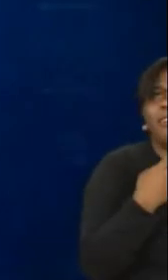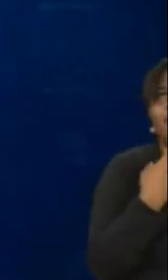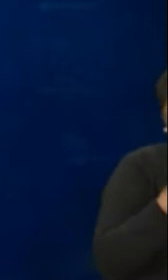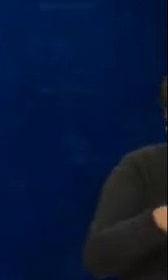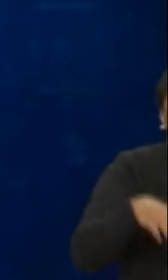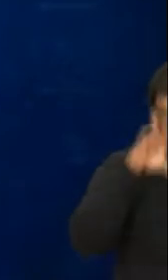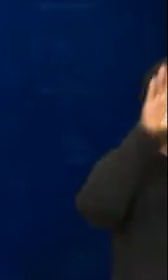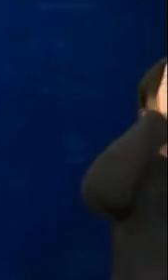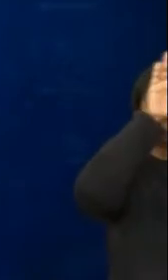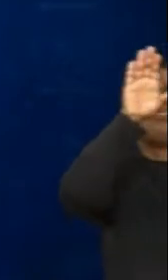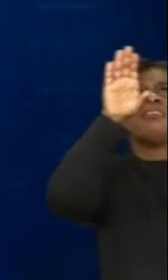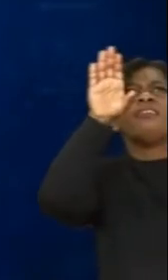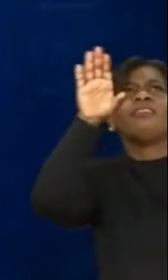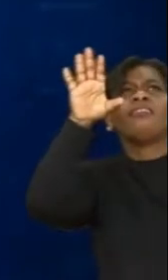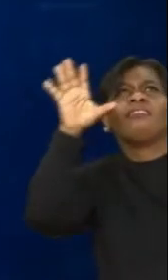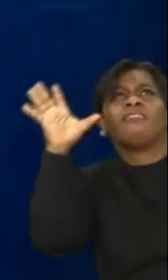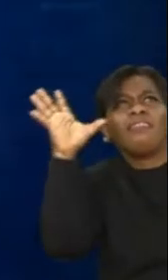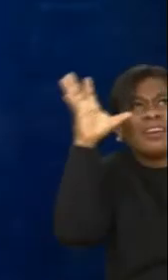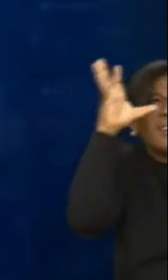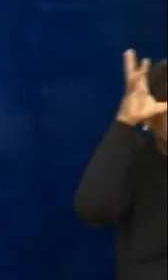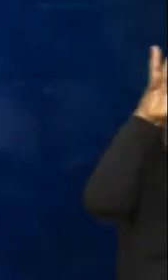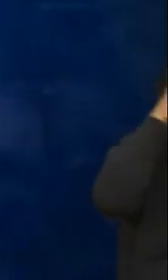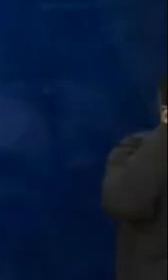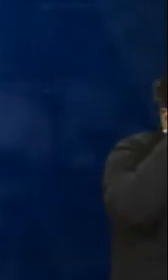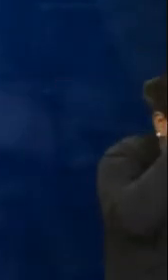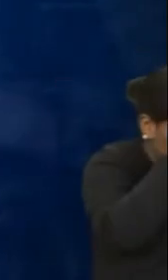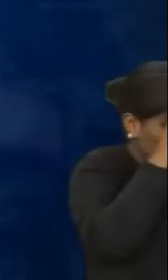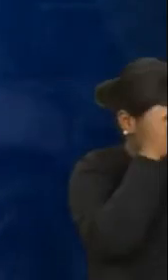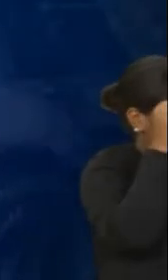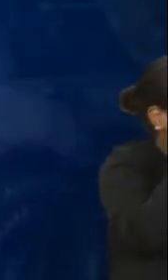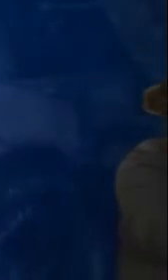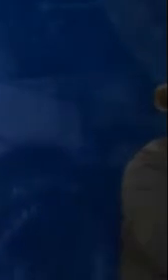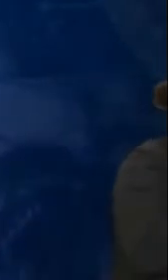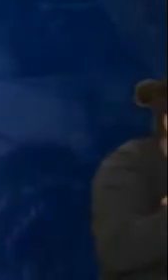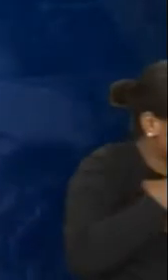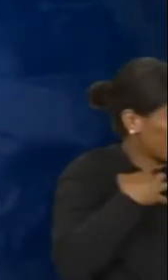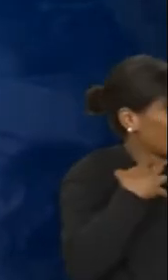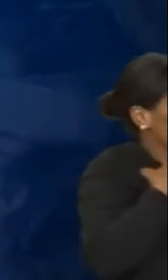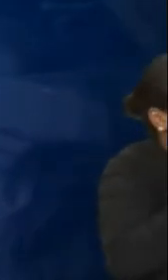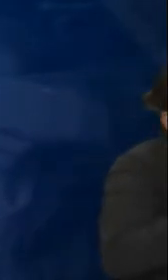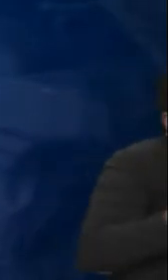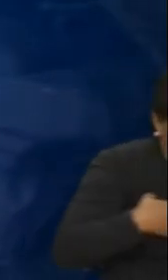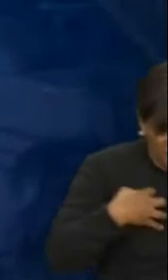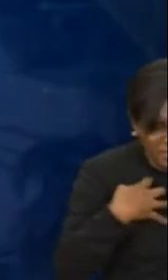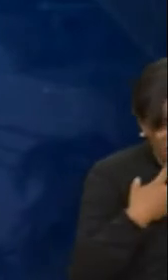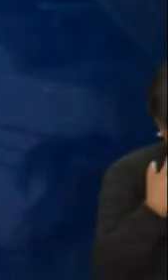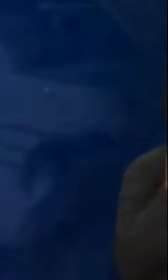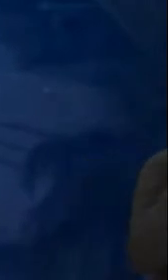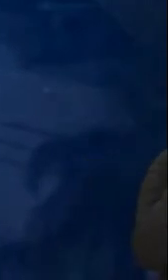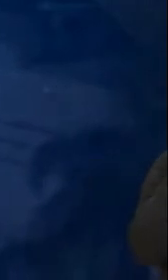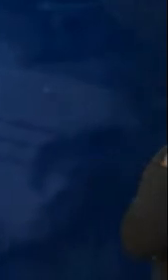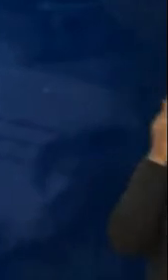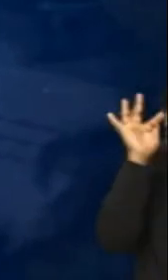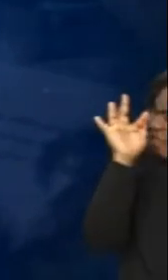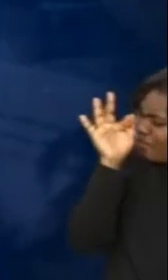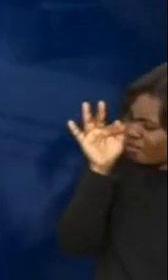quando o céu está de bronze, quando o céu está de bronze